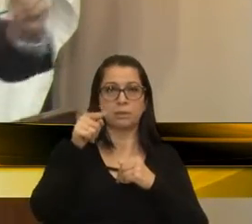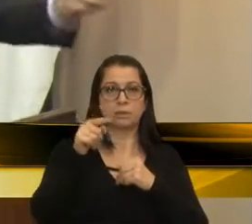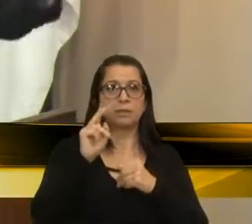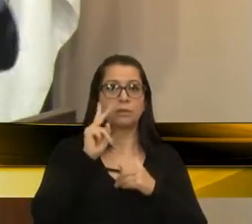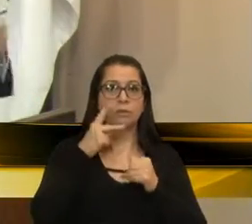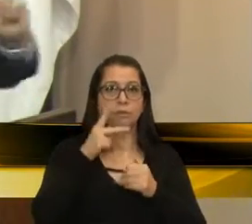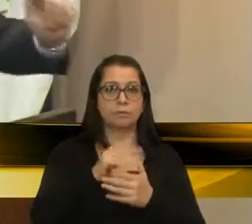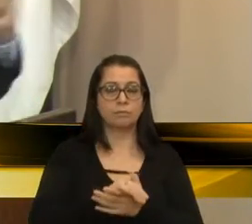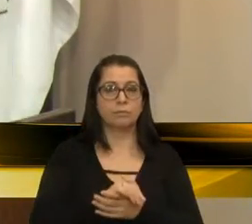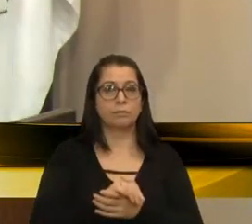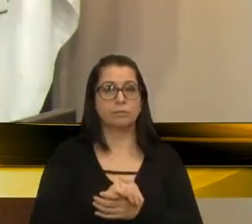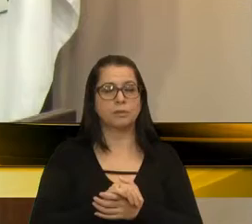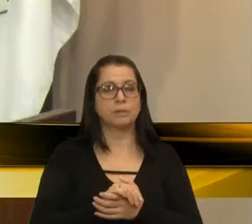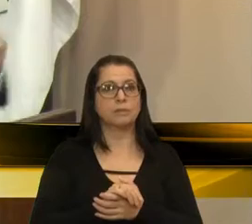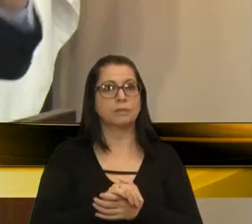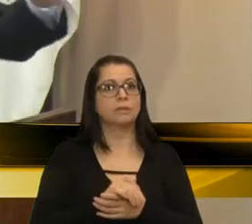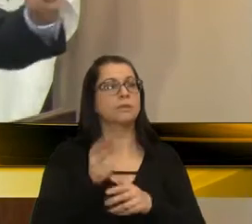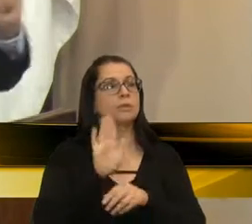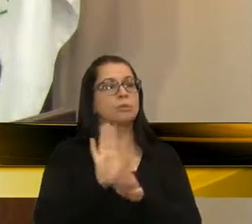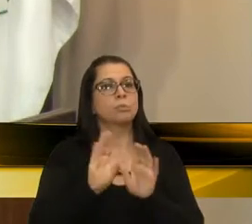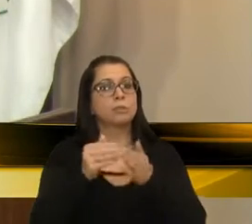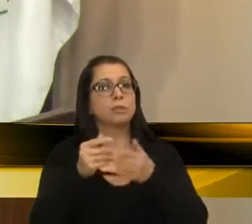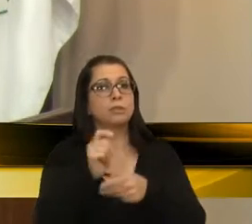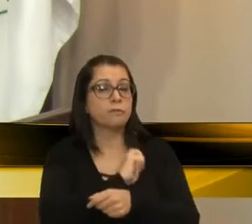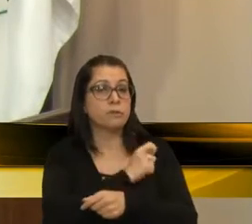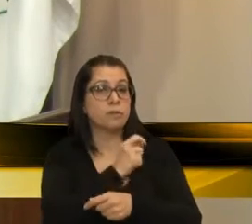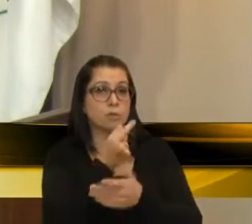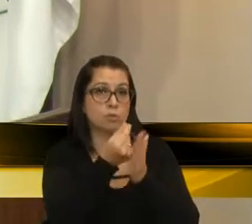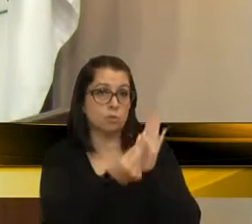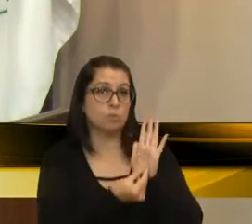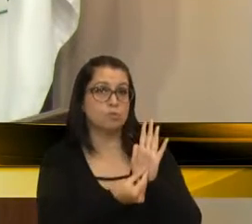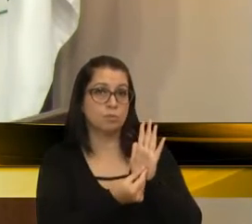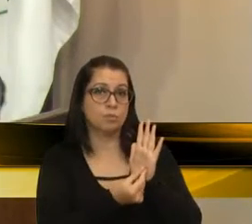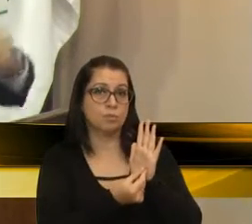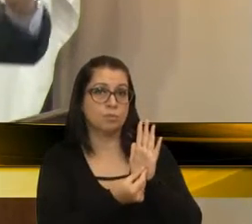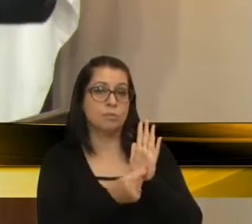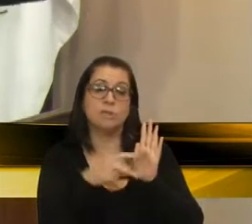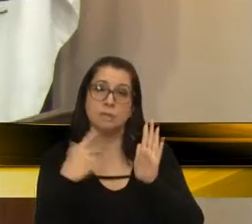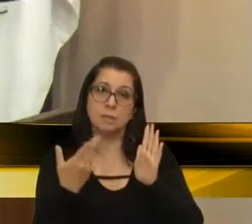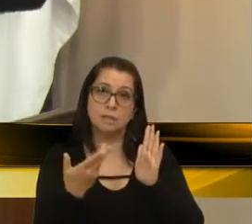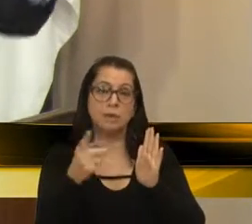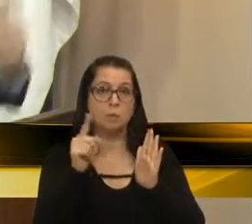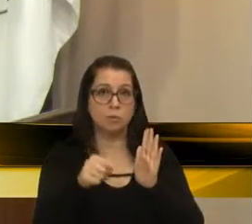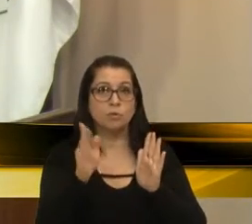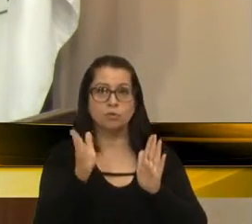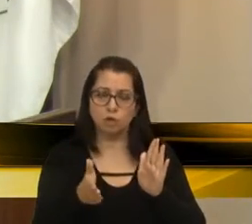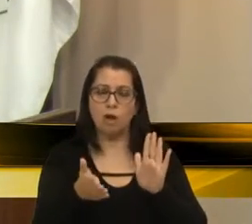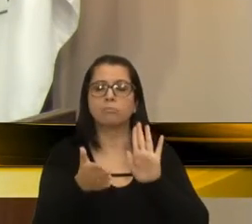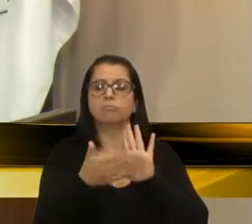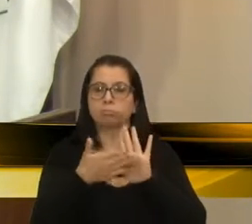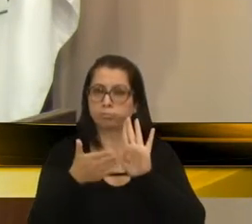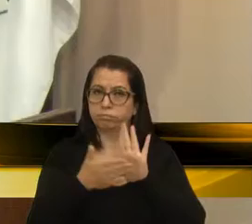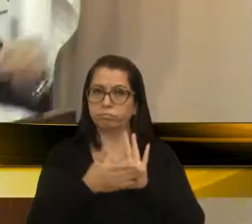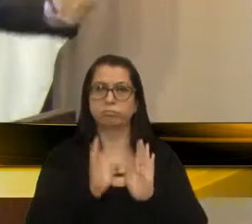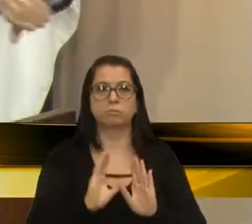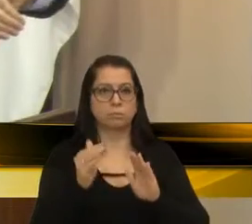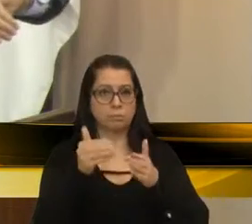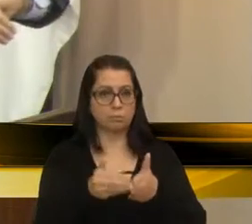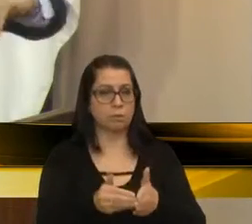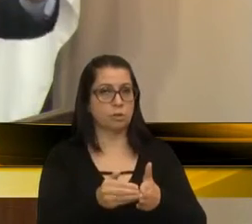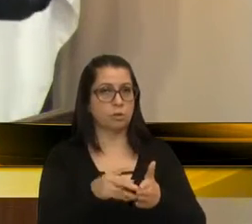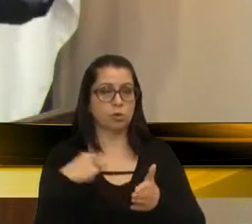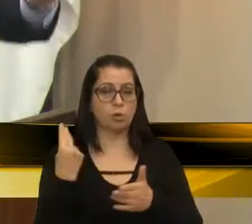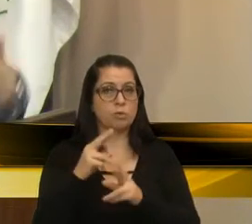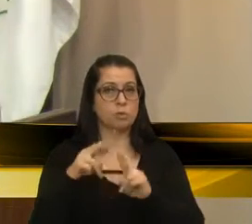presidiu e tem muito a colaborar com a Comissão de Fiscalização e Controle Orçamentário. Então, isso já é pauta da comissão, nós